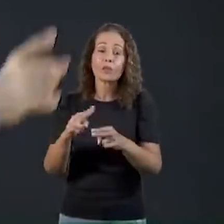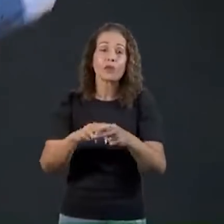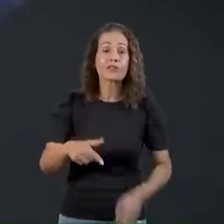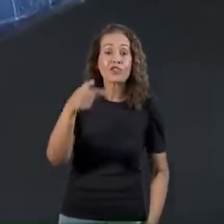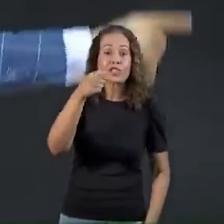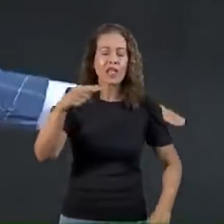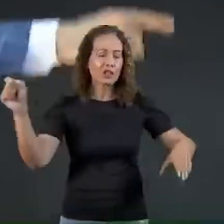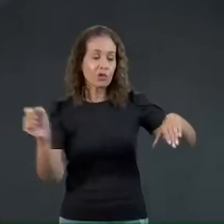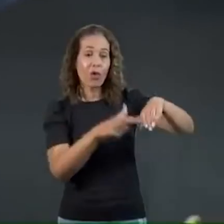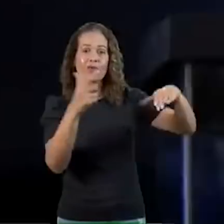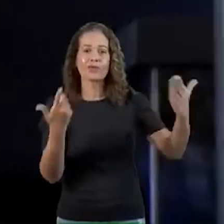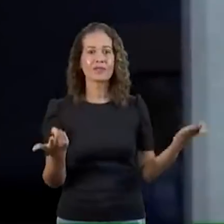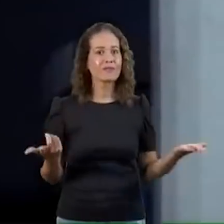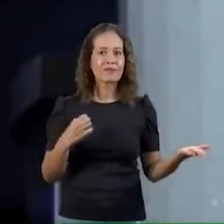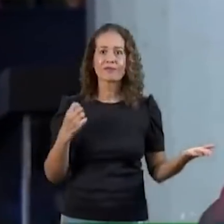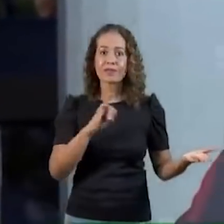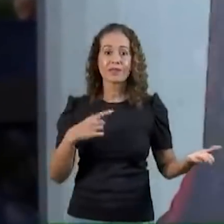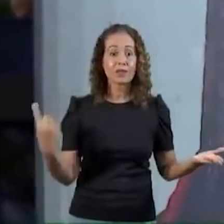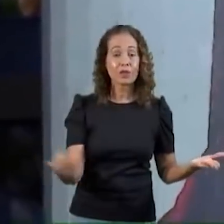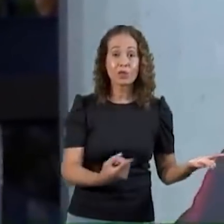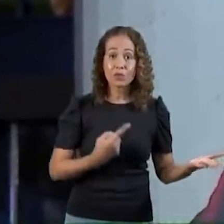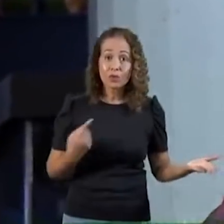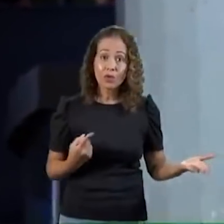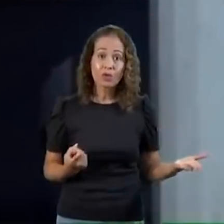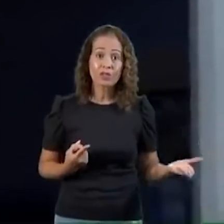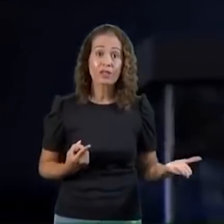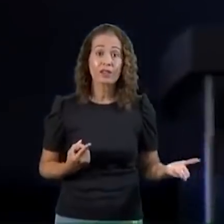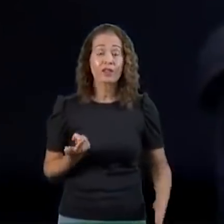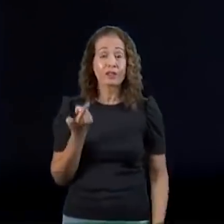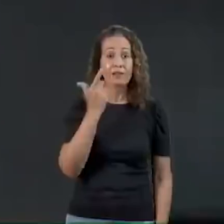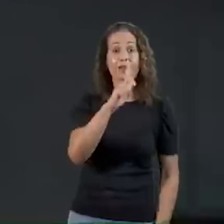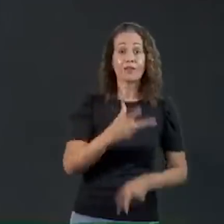Se nós tivéssemos feito 7 gols, nós estávamos parados 70 dias.